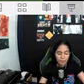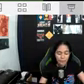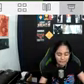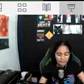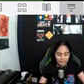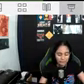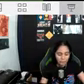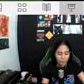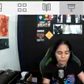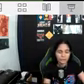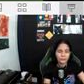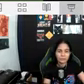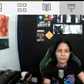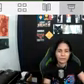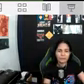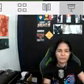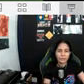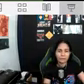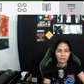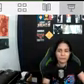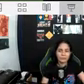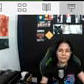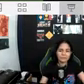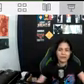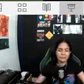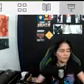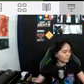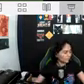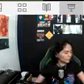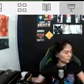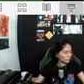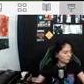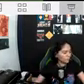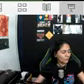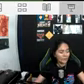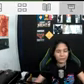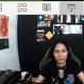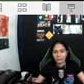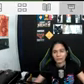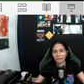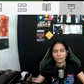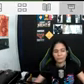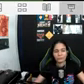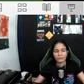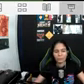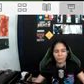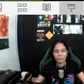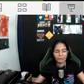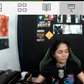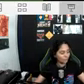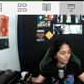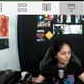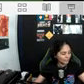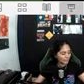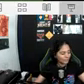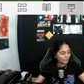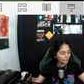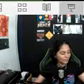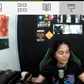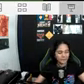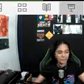estudo. Exemplo, eu acho que todo mundo aqui sabe, né, que a chance de uma pessoa que